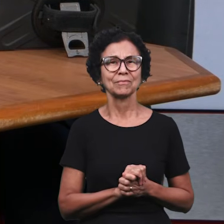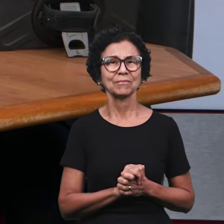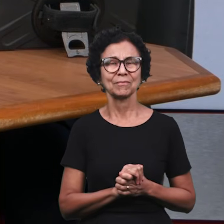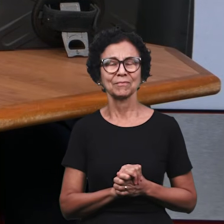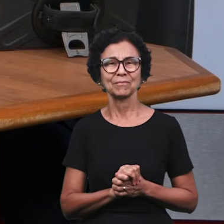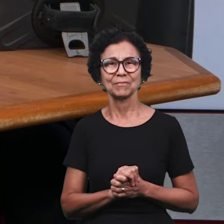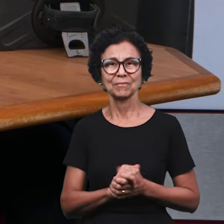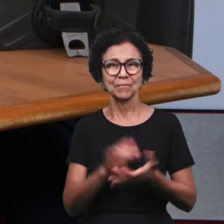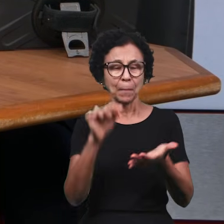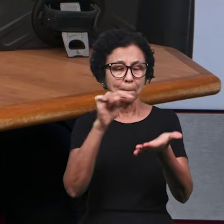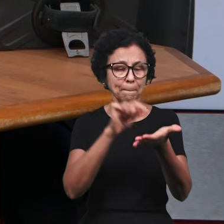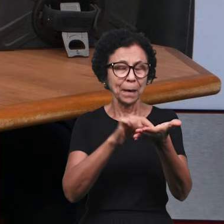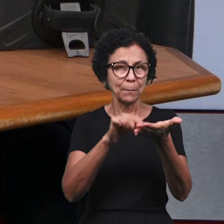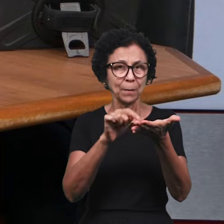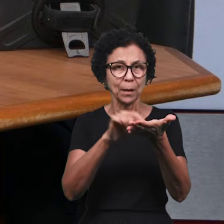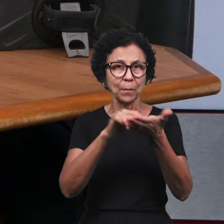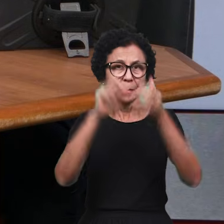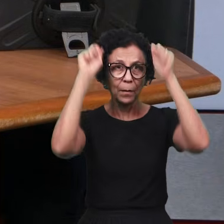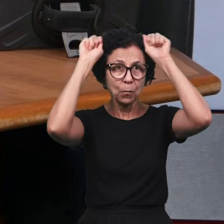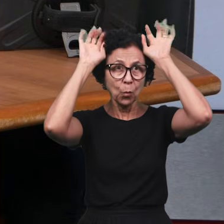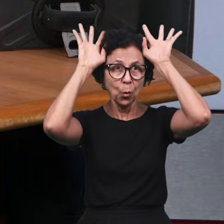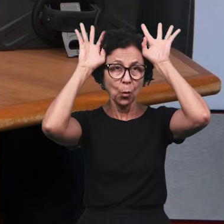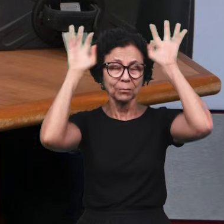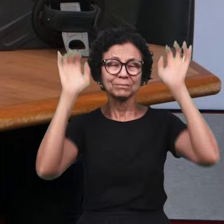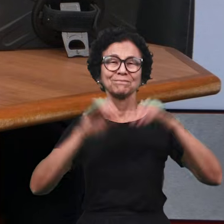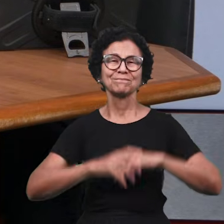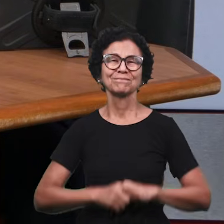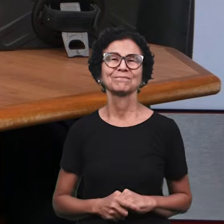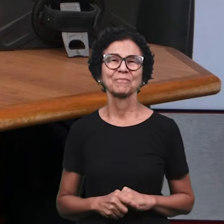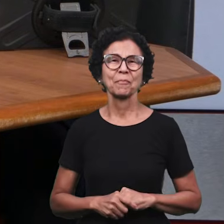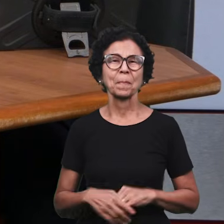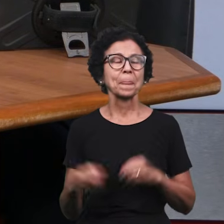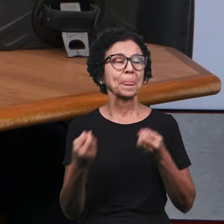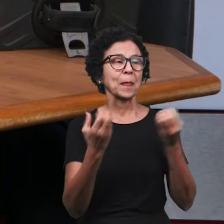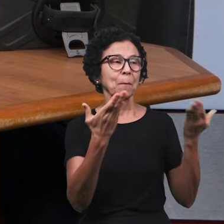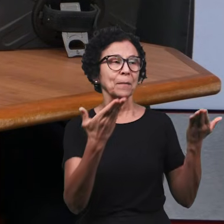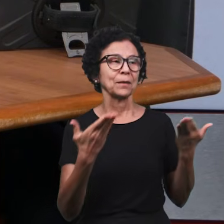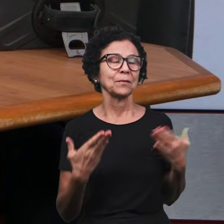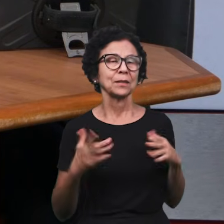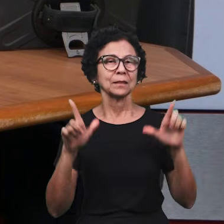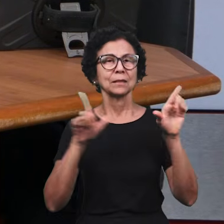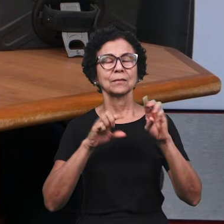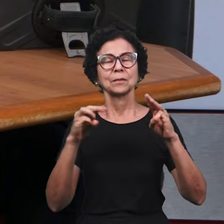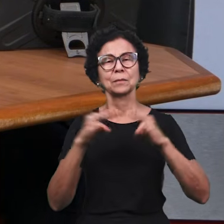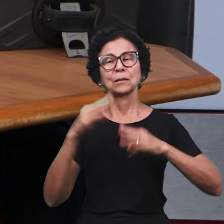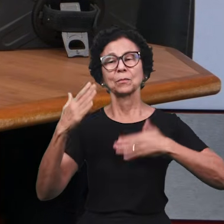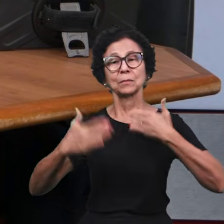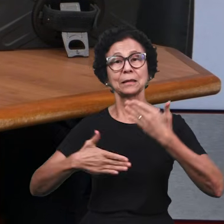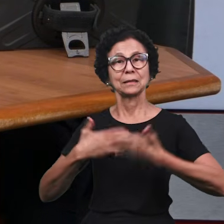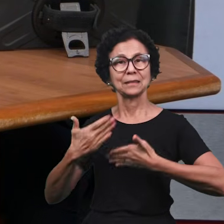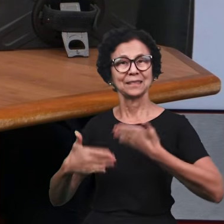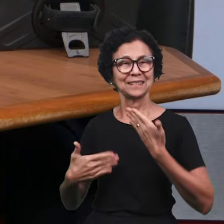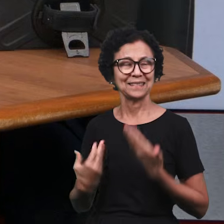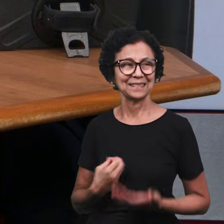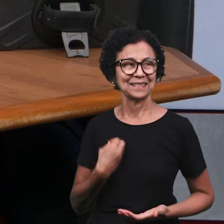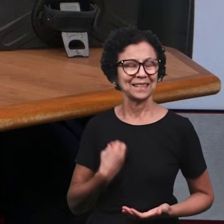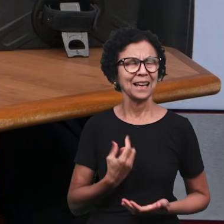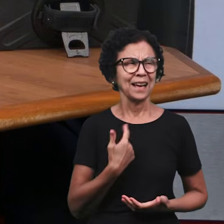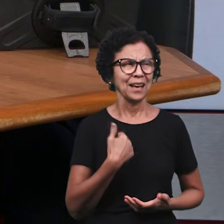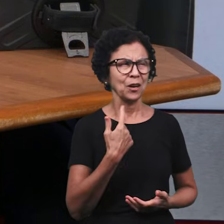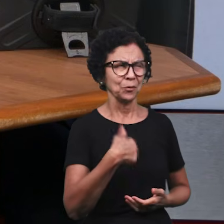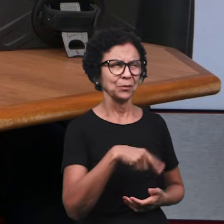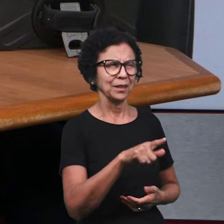Lucas, seja muito bem-vindo à TV Manaim, é uma alegria estar com você aqui. Eu que participei da